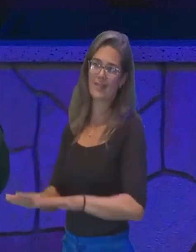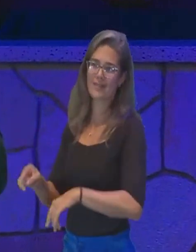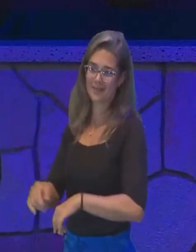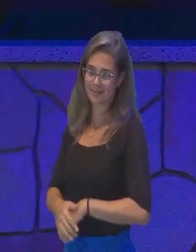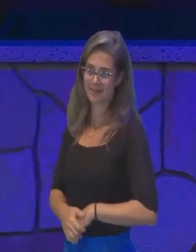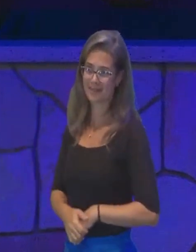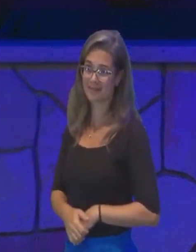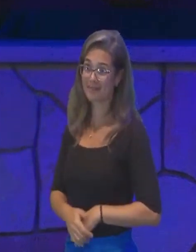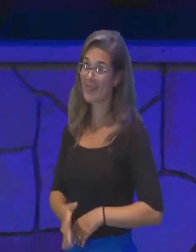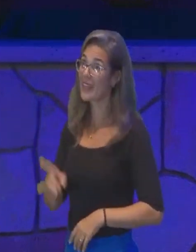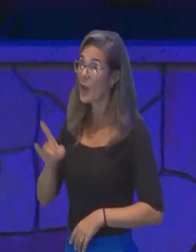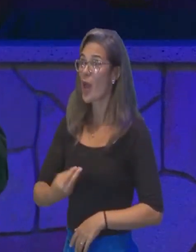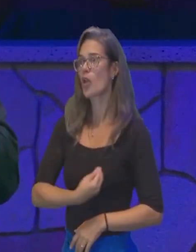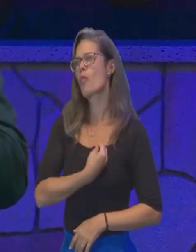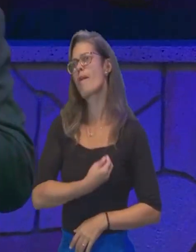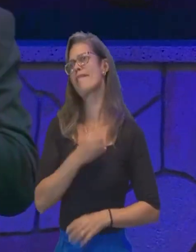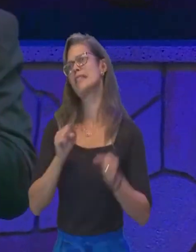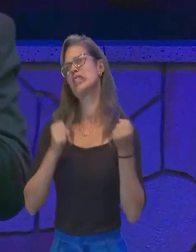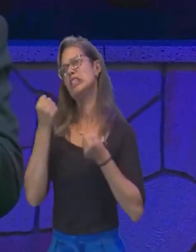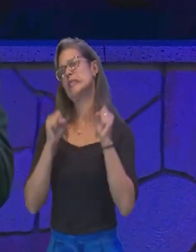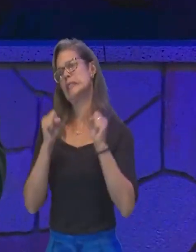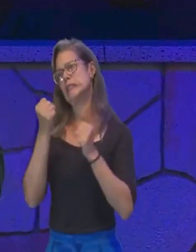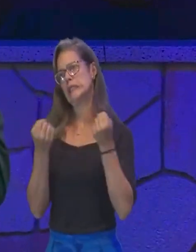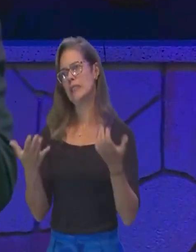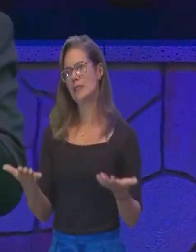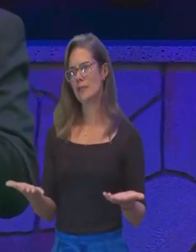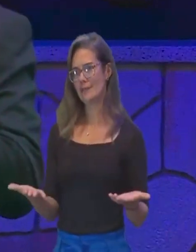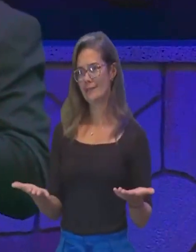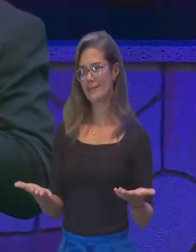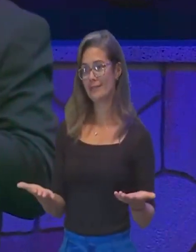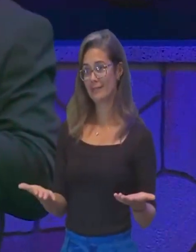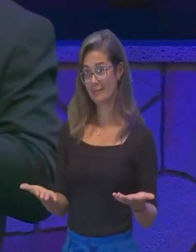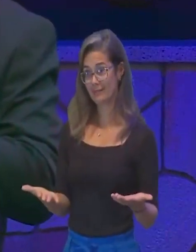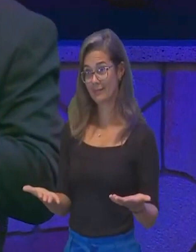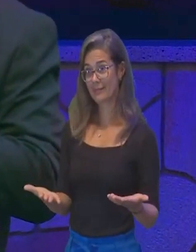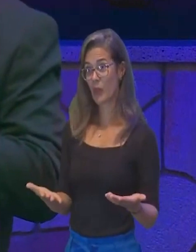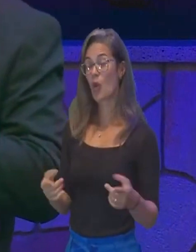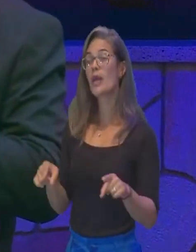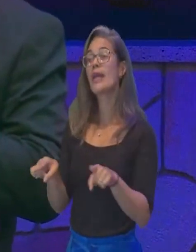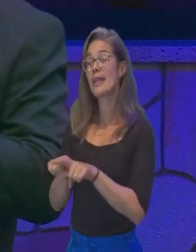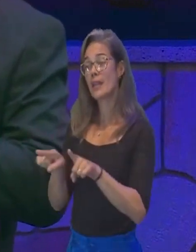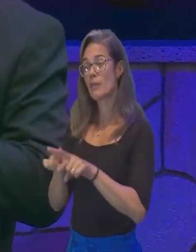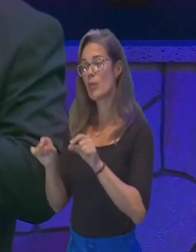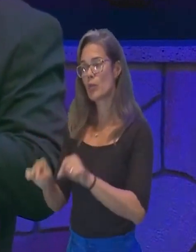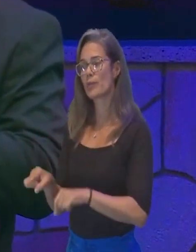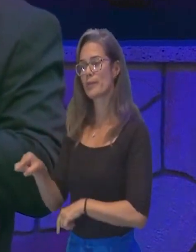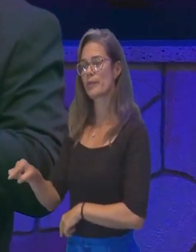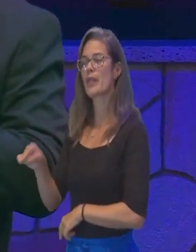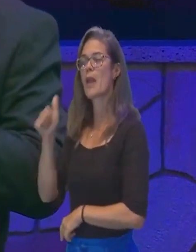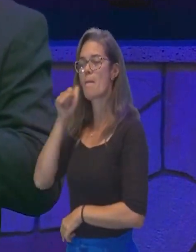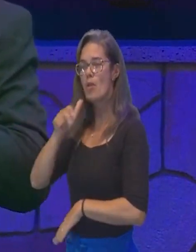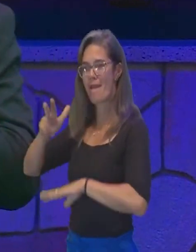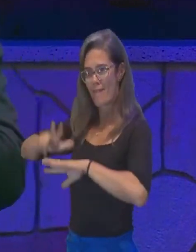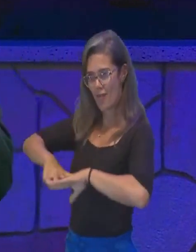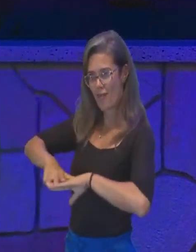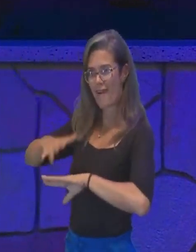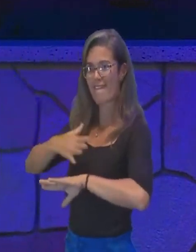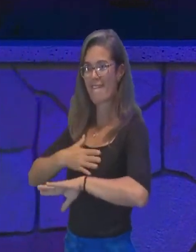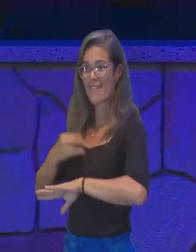vida estressante. Passado um tempo, o filho da viúva, onde Elias estava hospedado, ele morreu. E a